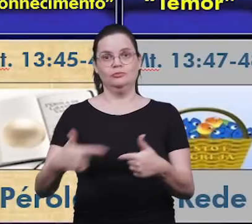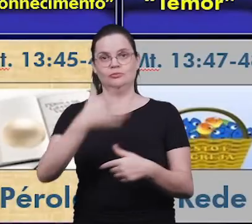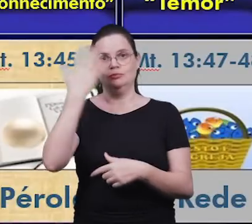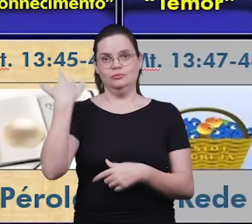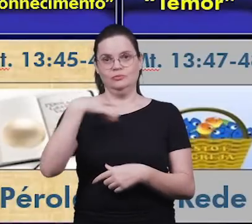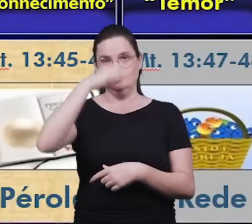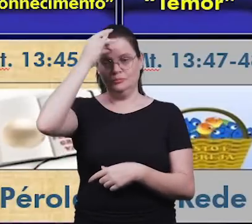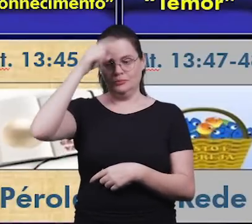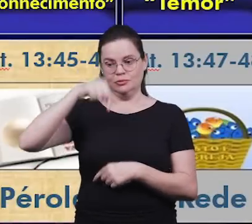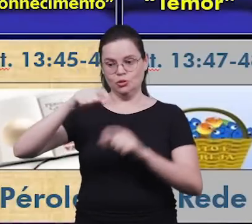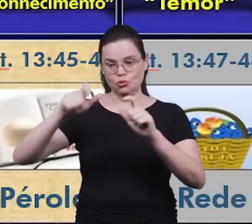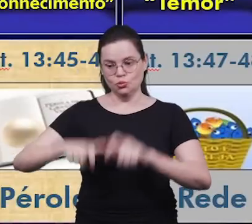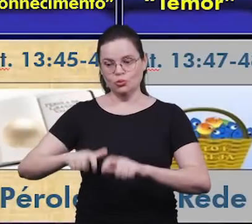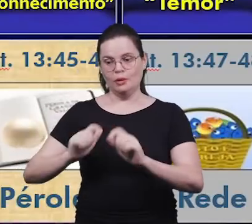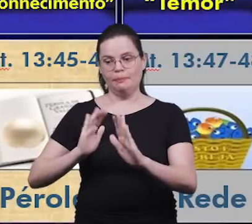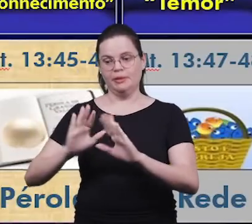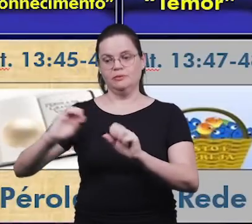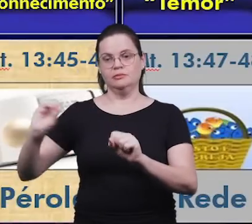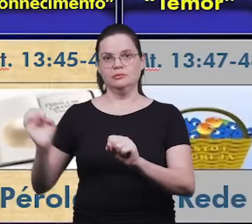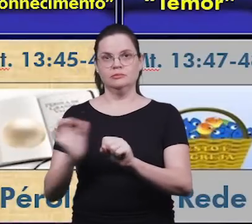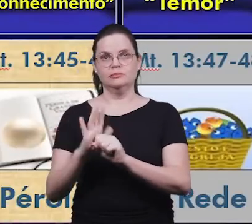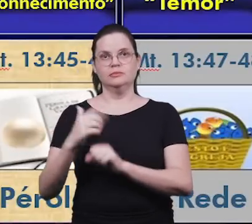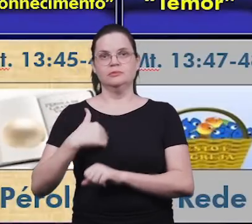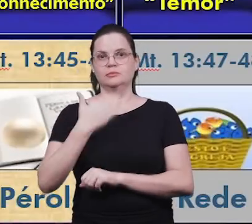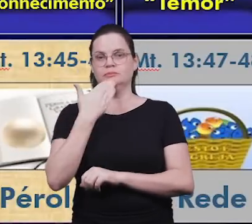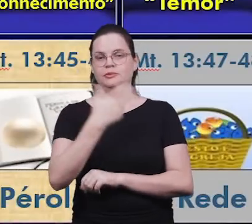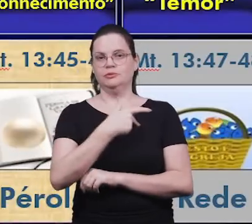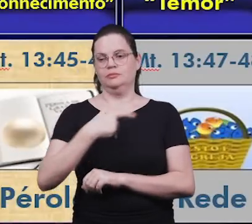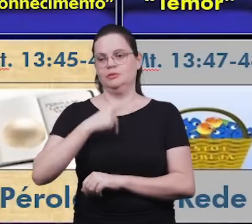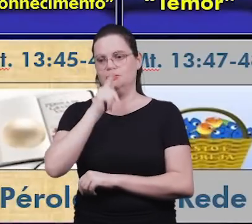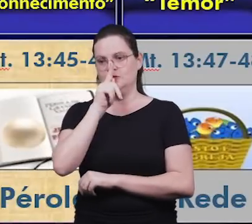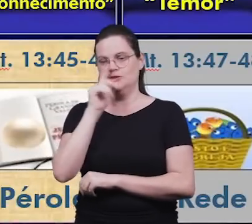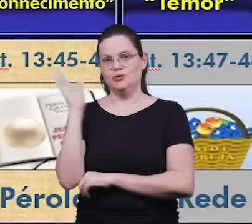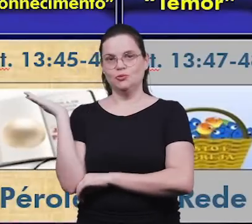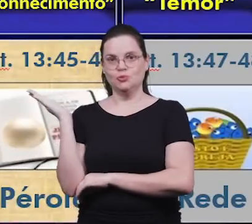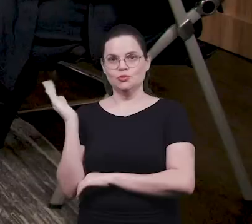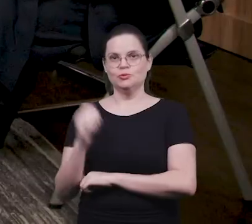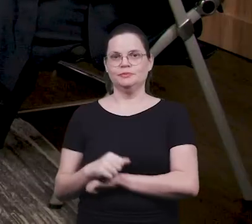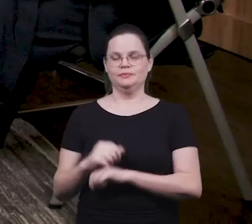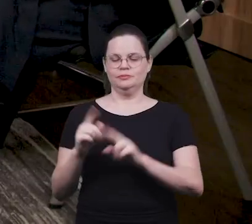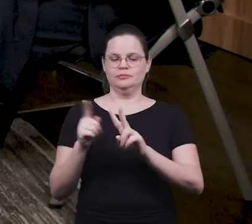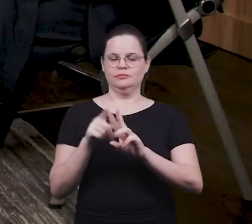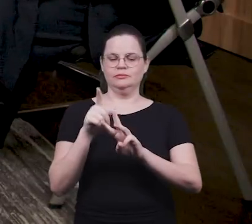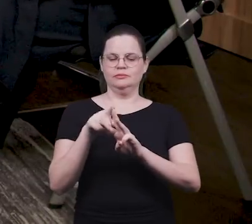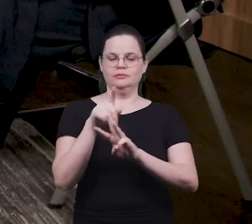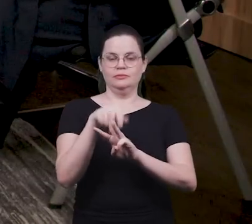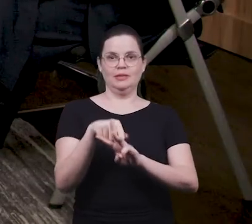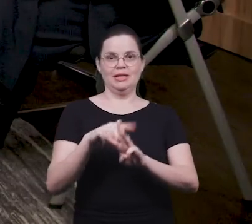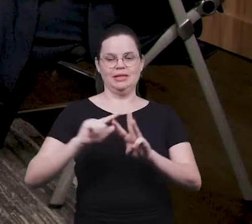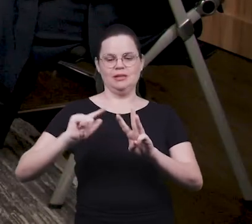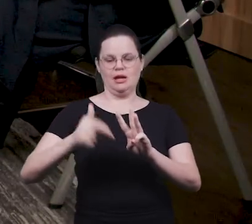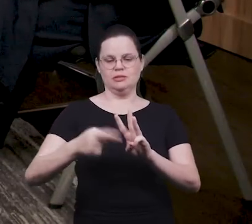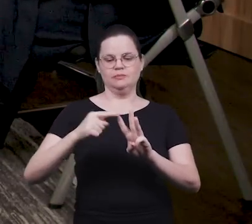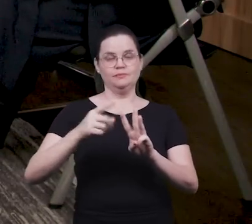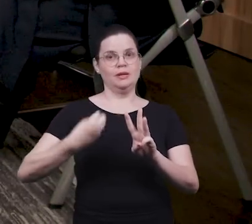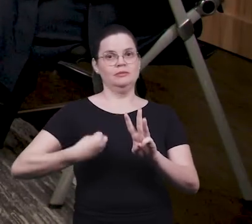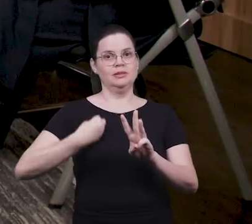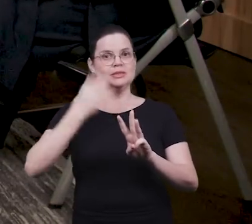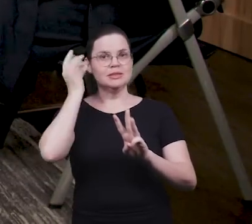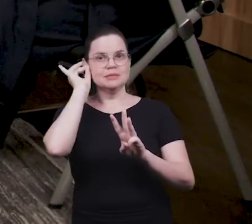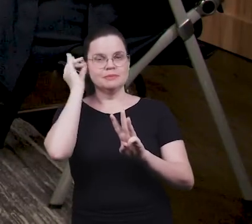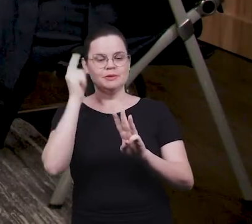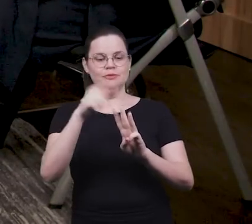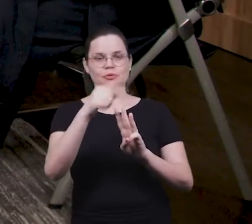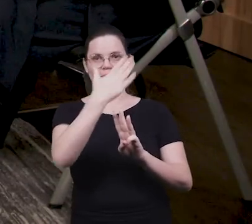em Sardes. E eu começo com o pastor Gilson, com as 3 primeiras operações: operação do Espírito do Senhor, de sabedoria, de